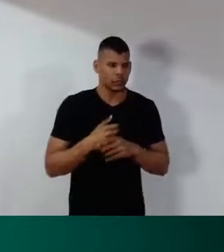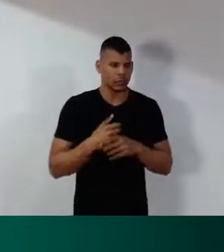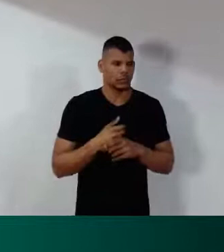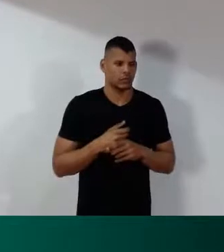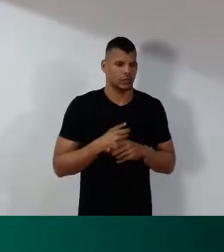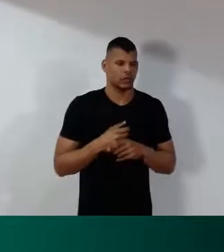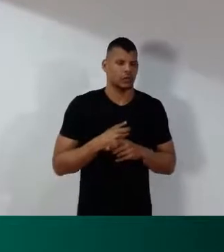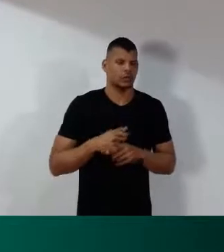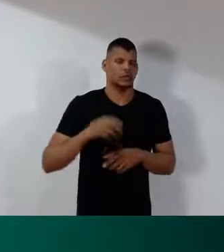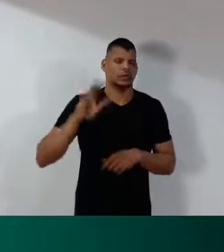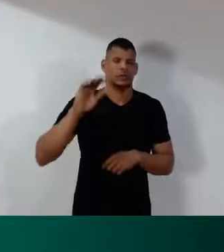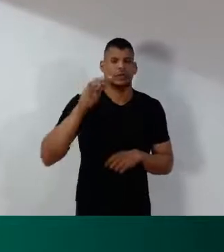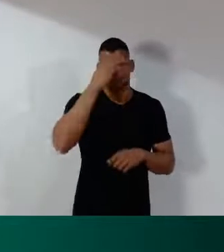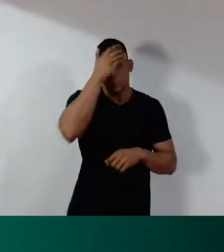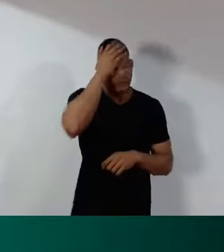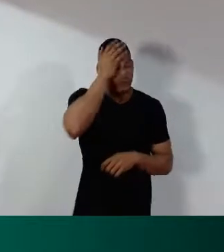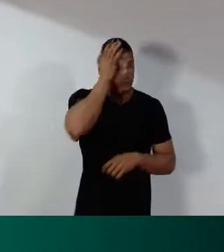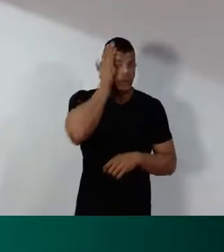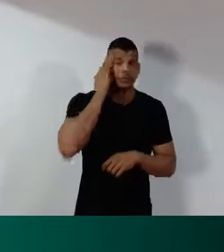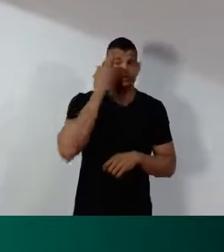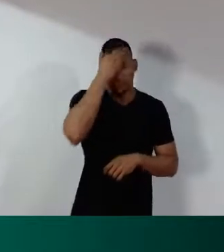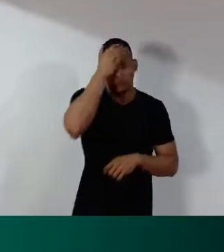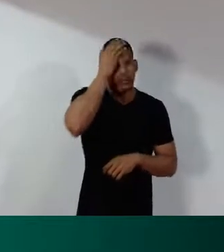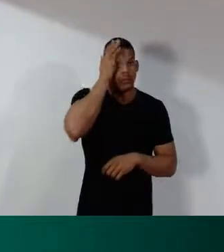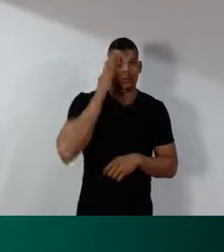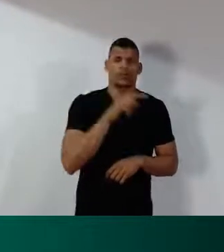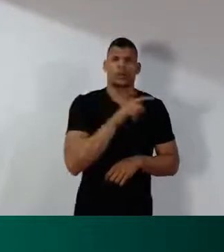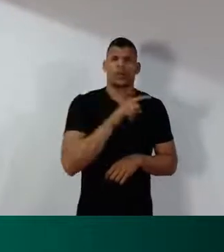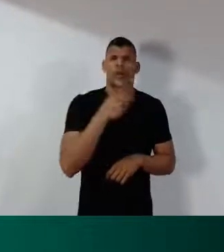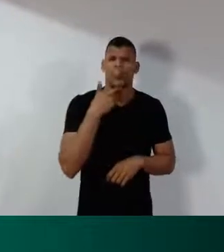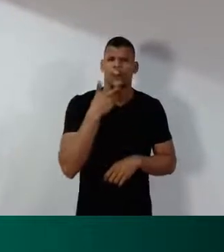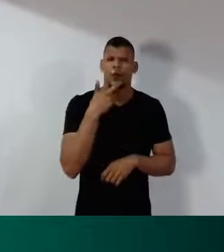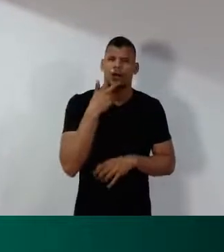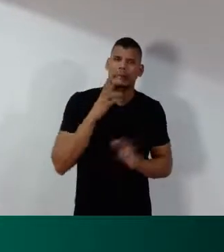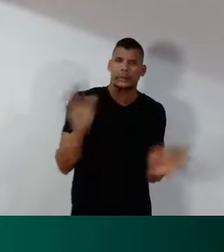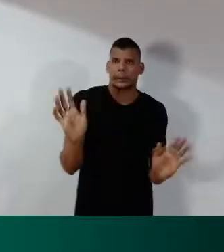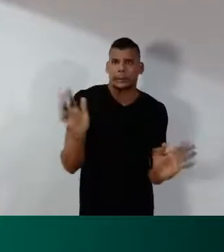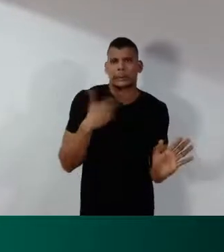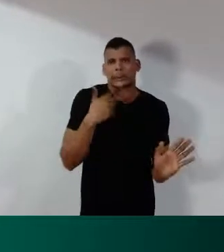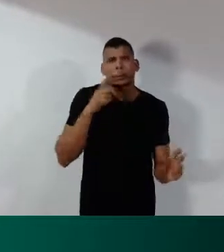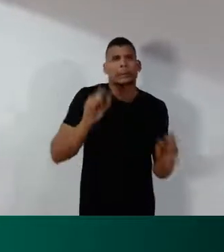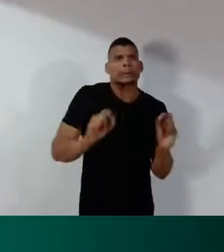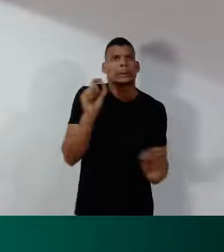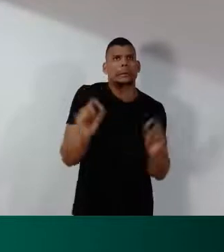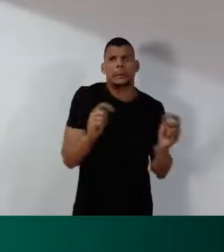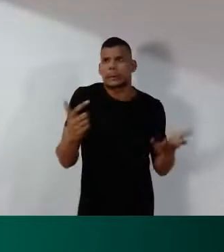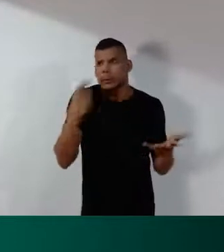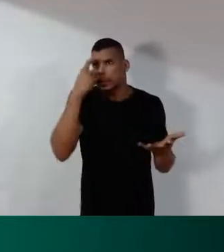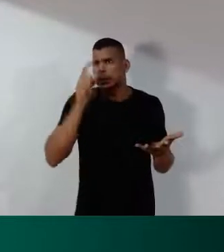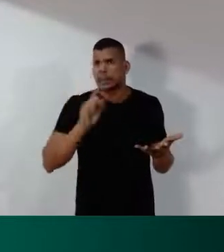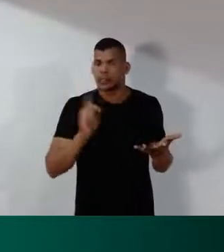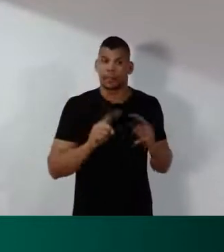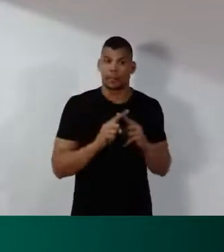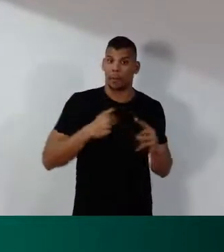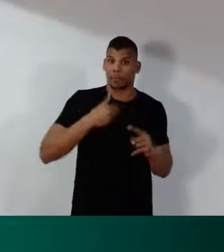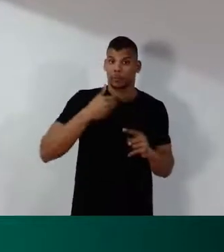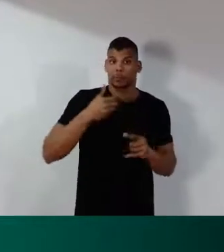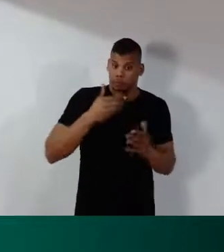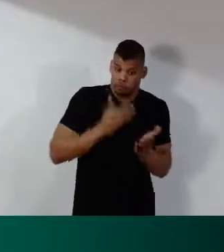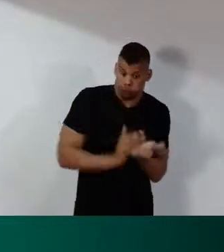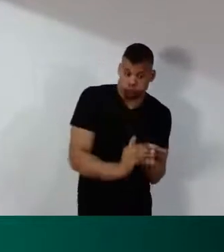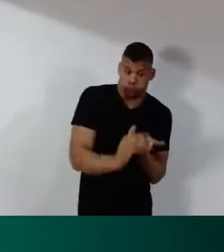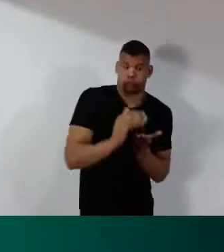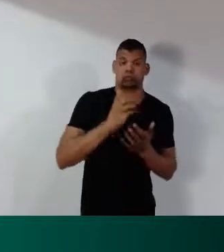ele ele ele ficou com receio do que ia falar mas deslanchou